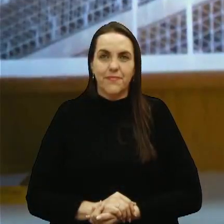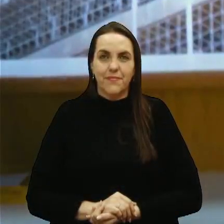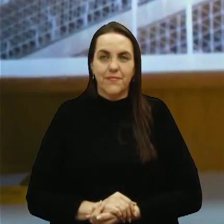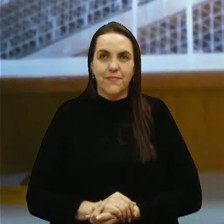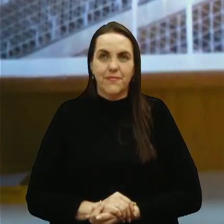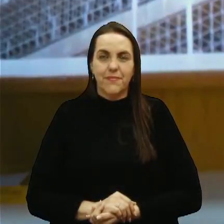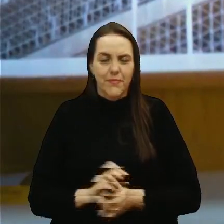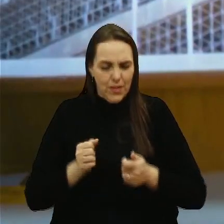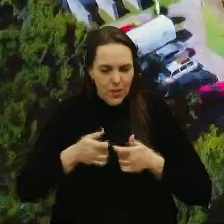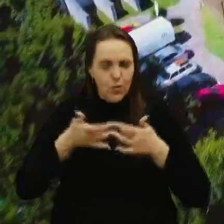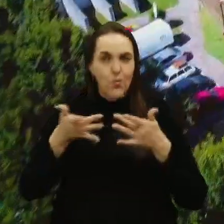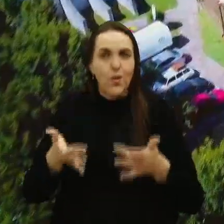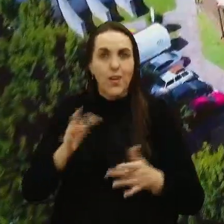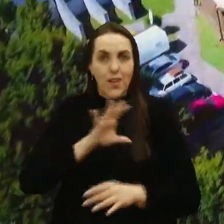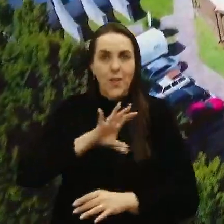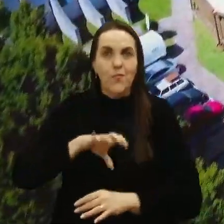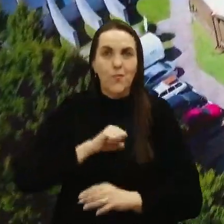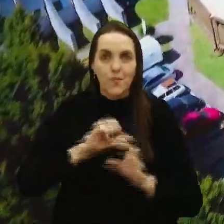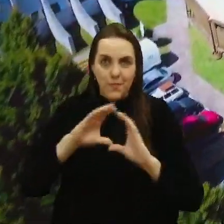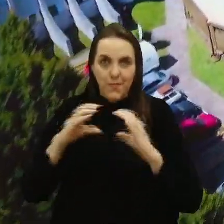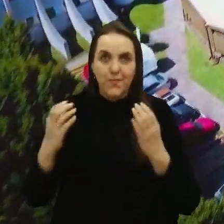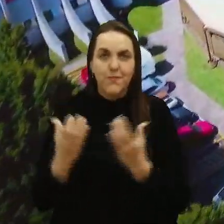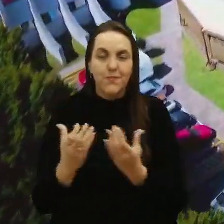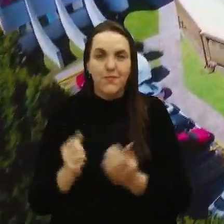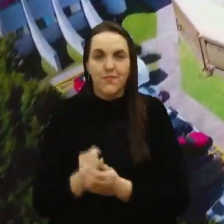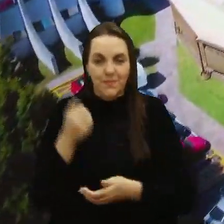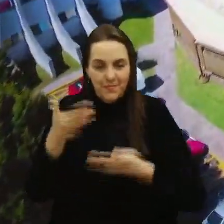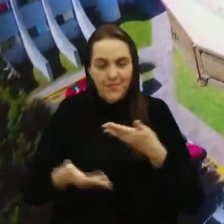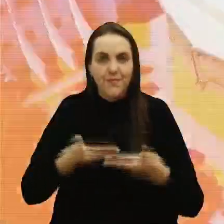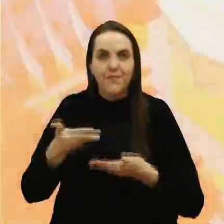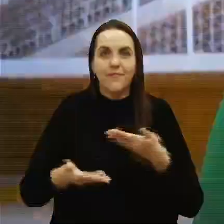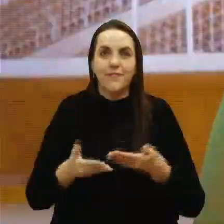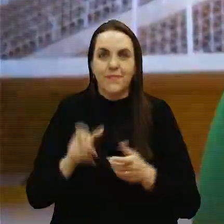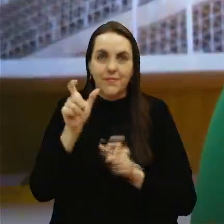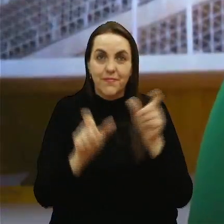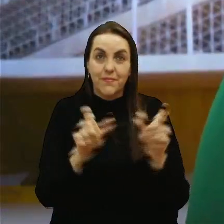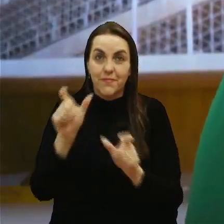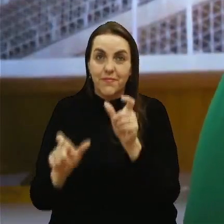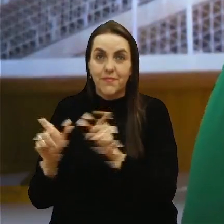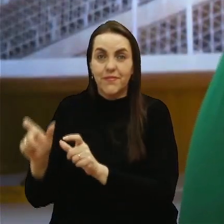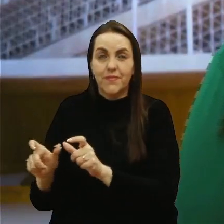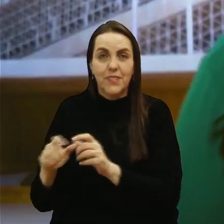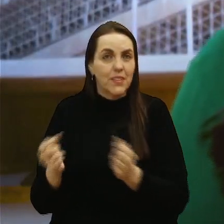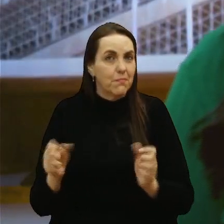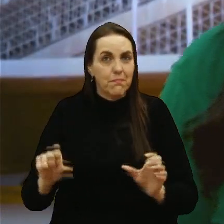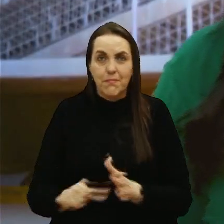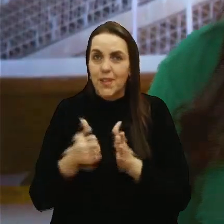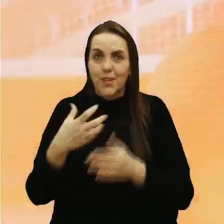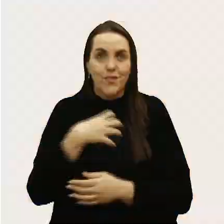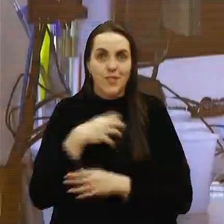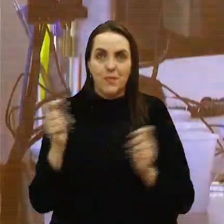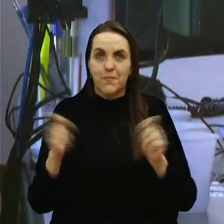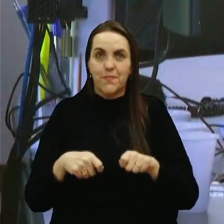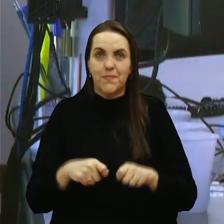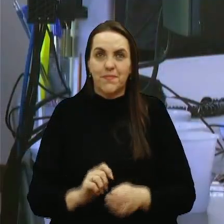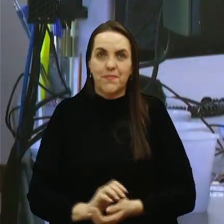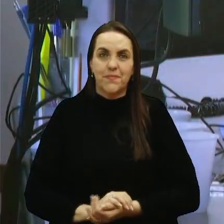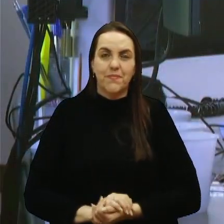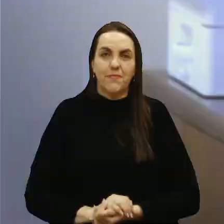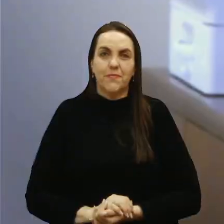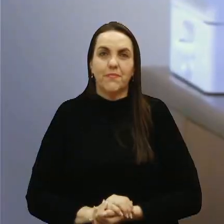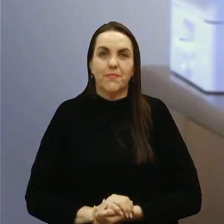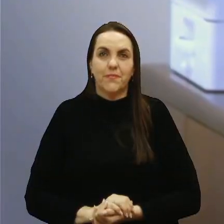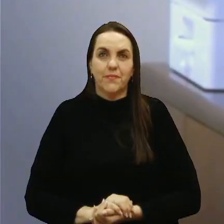Doar um pouco de amor para a comunidade, é atender ao público da melhor maneira possível.